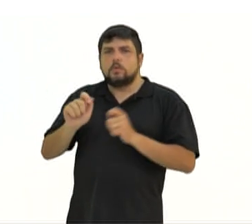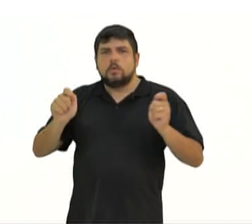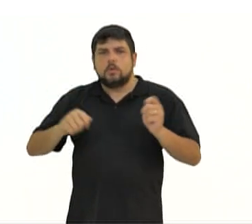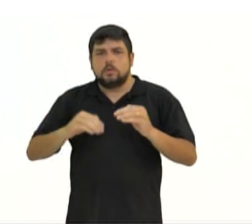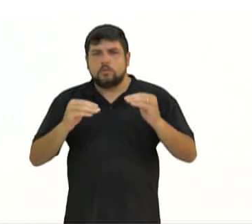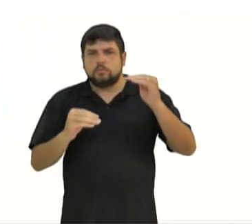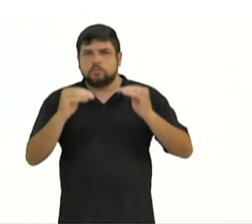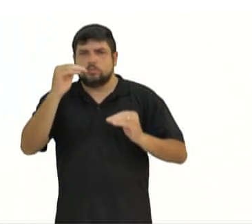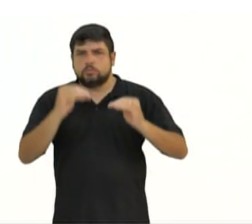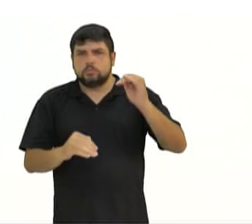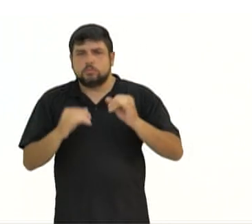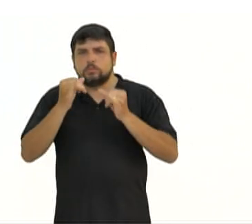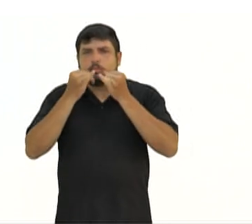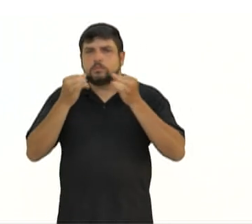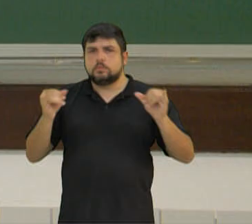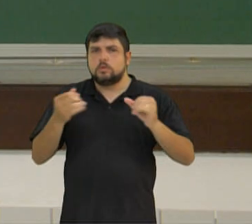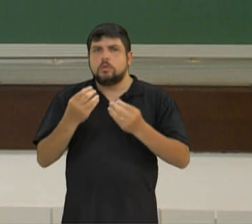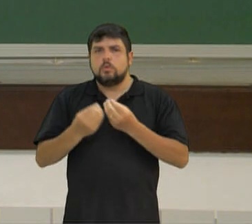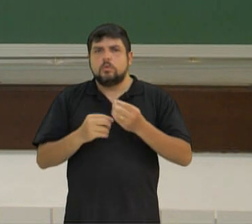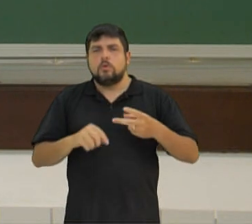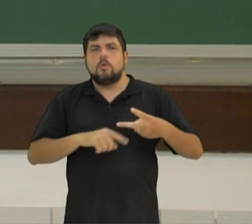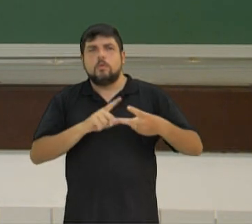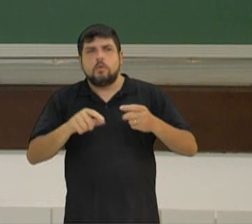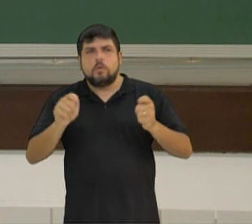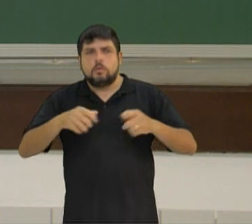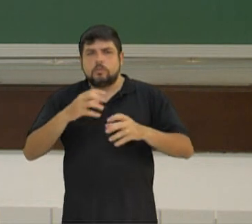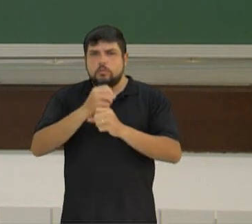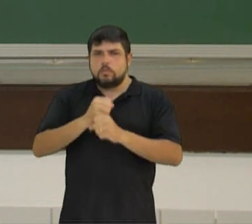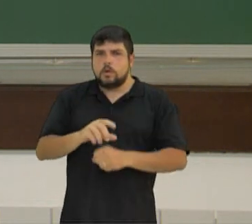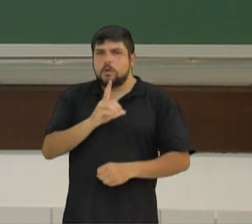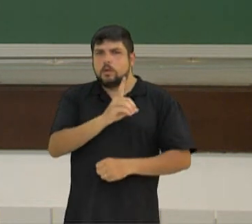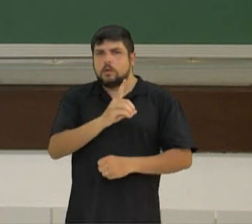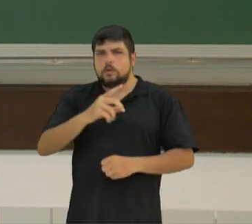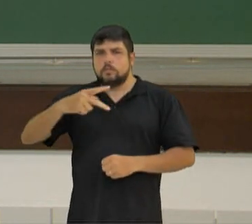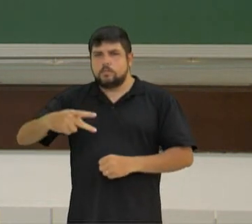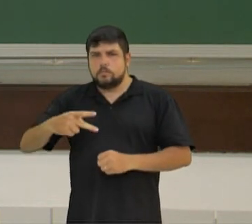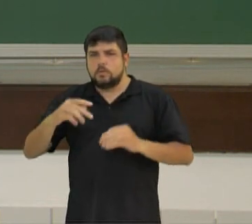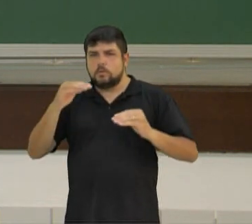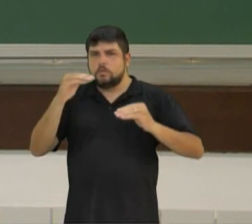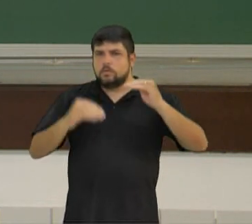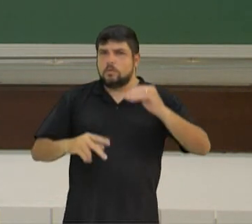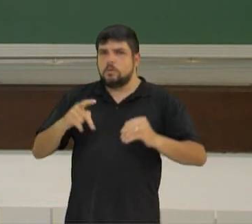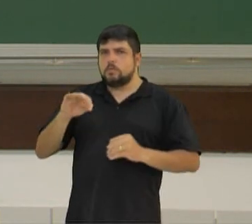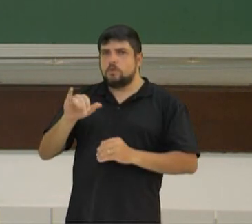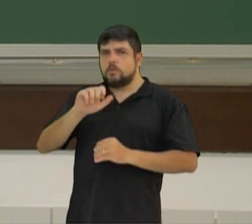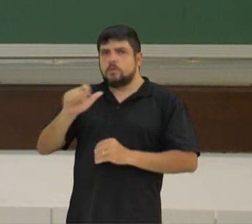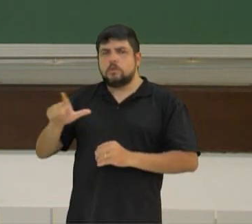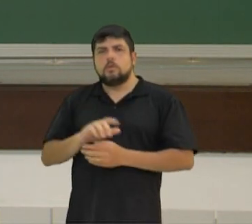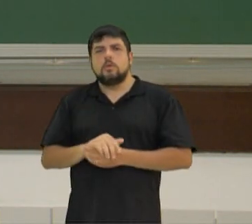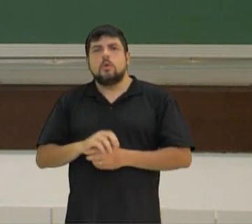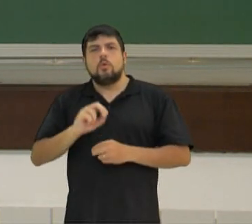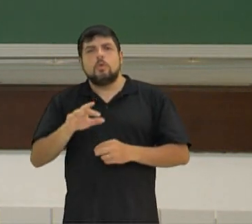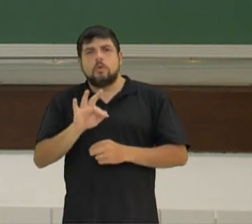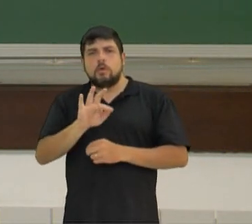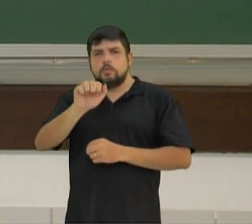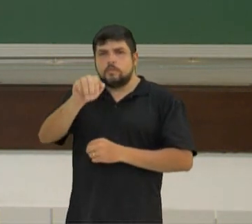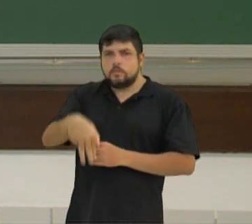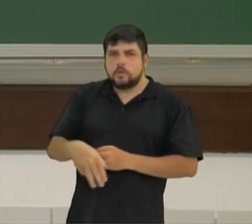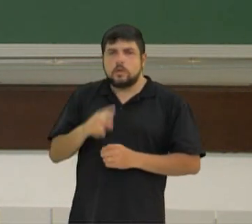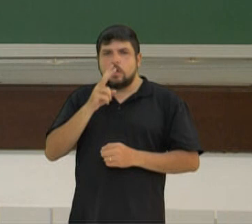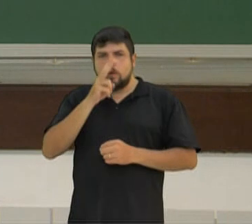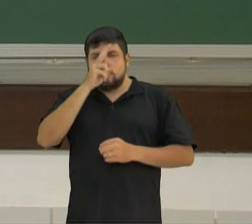de energia, posso calcular a DDP, que é a diferença de potencial, ou FEM, força eletromotriz, são os